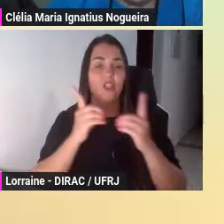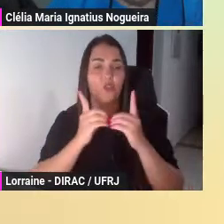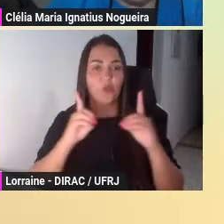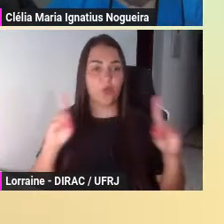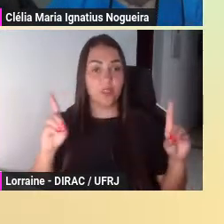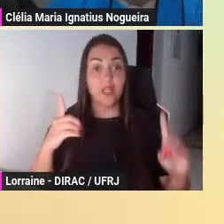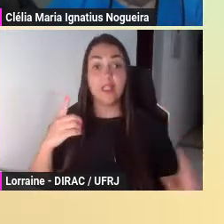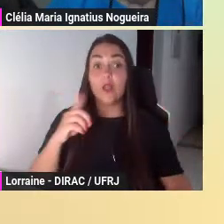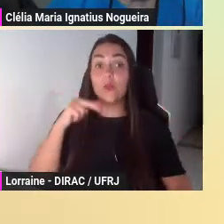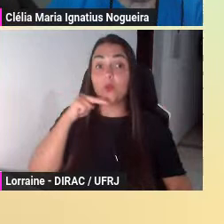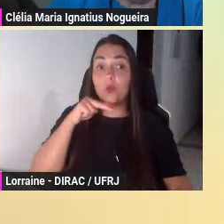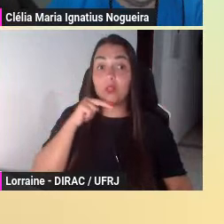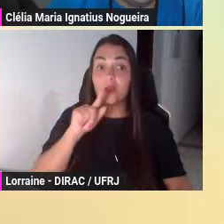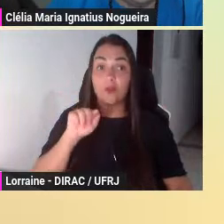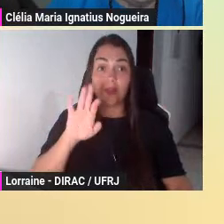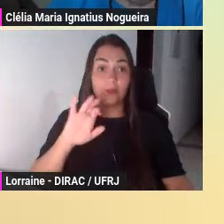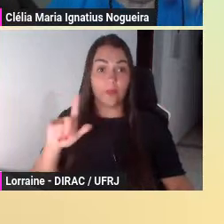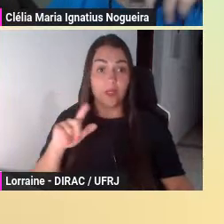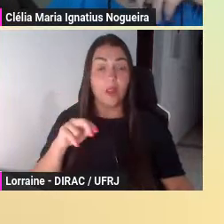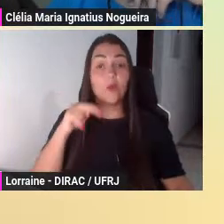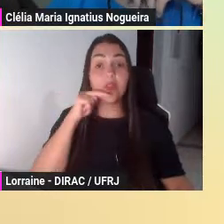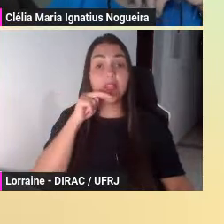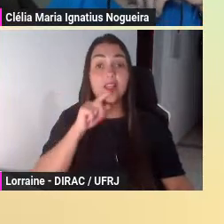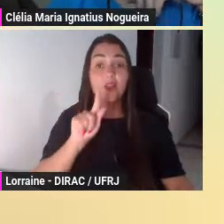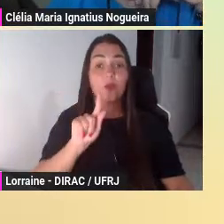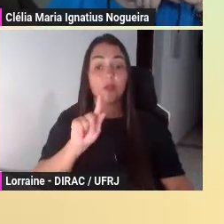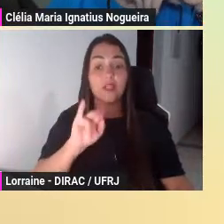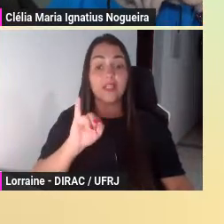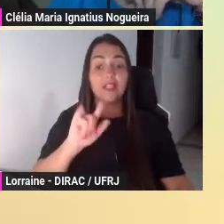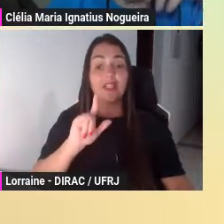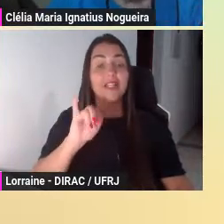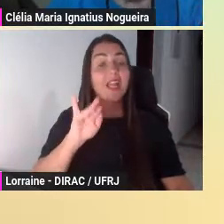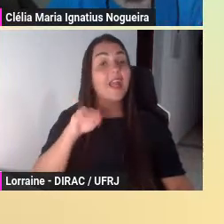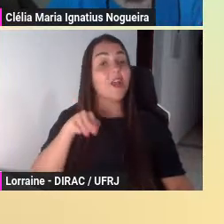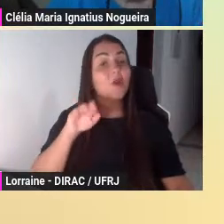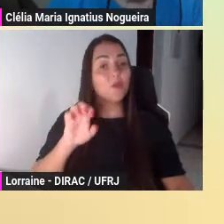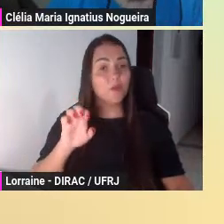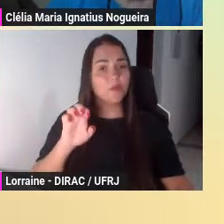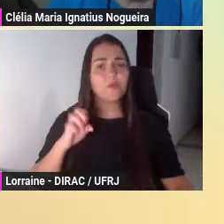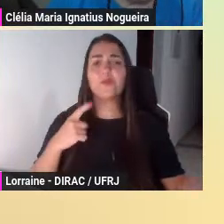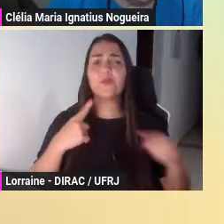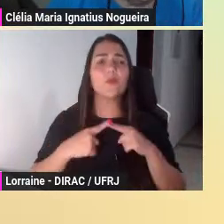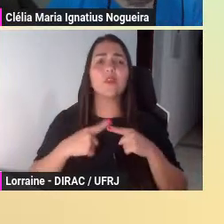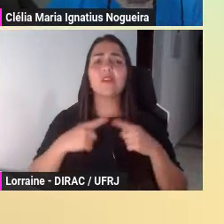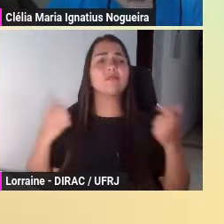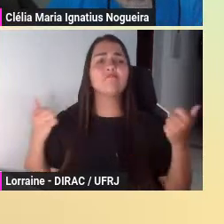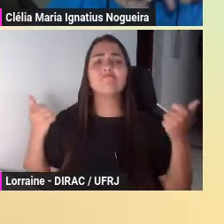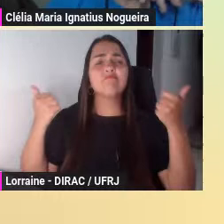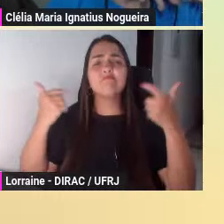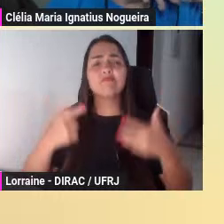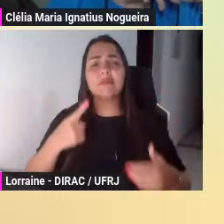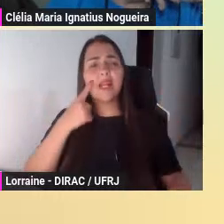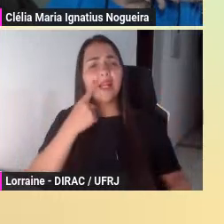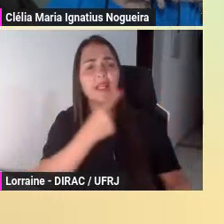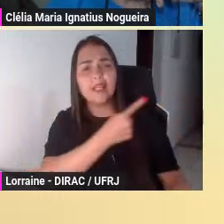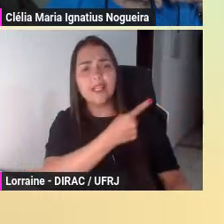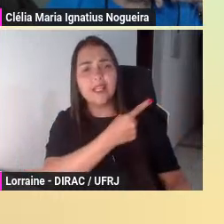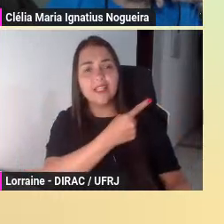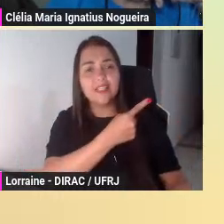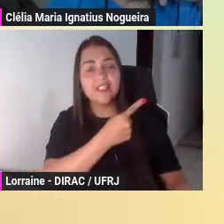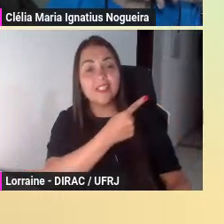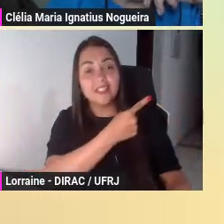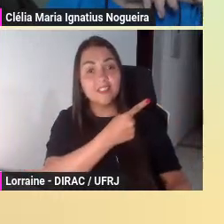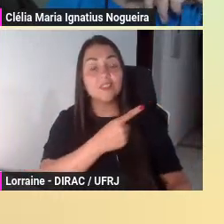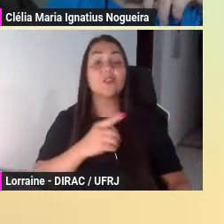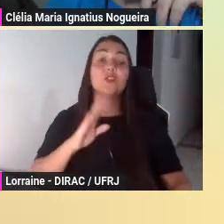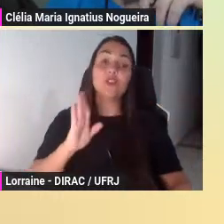neto Gabriel e o meu neto Guilherme. Muito bem. Por que que eu digo que isto aqui já me mostrar?